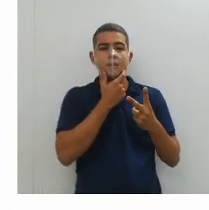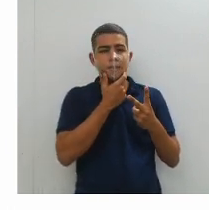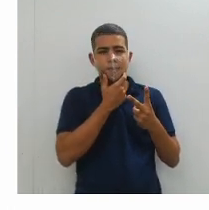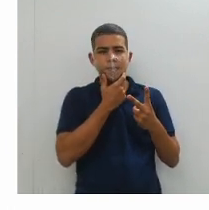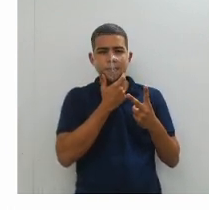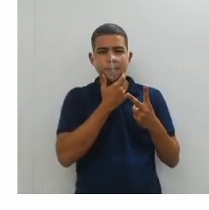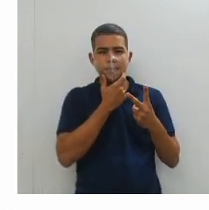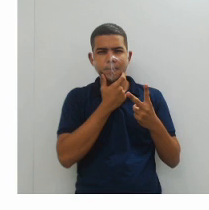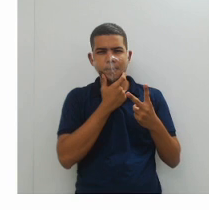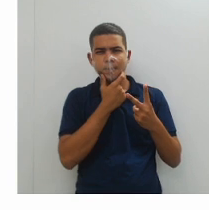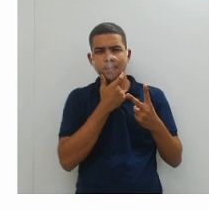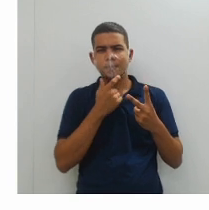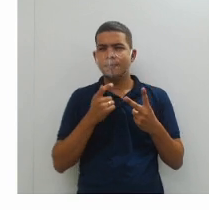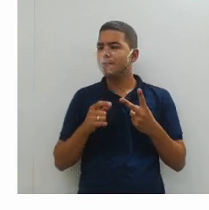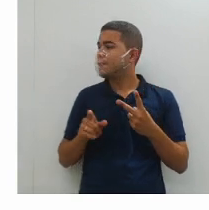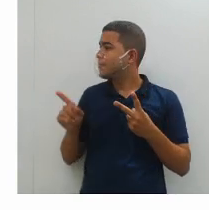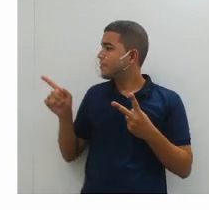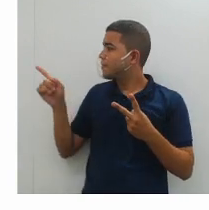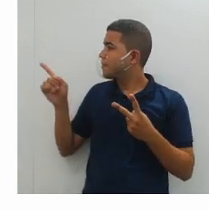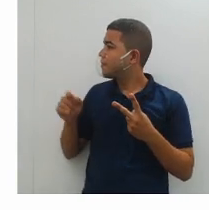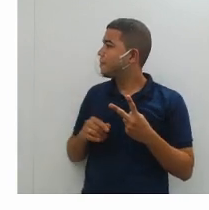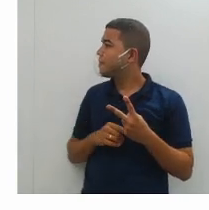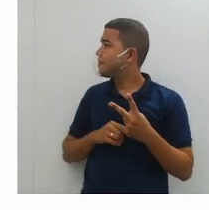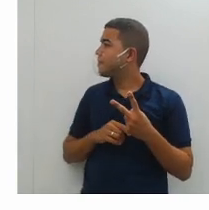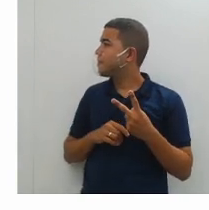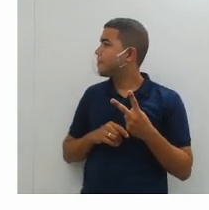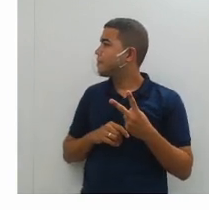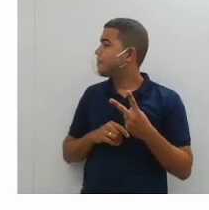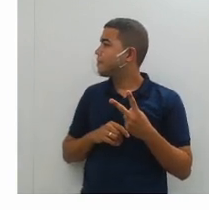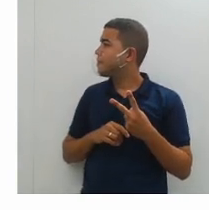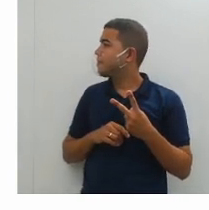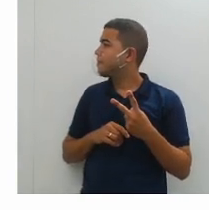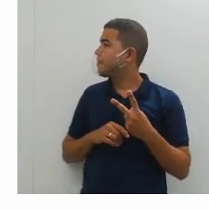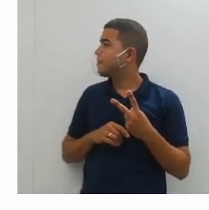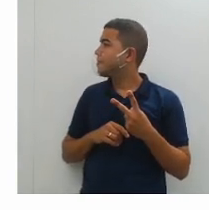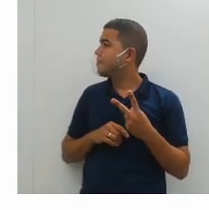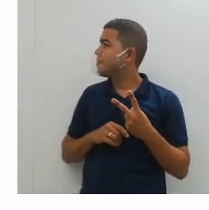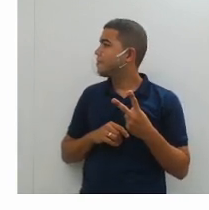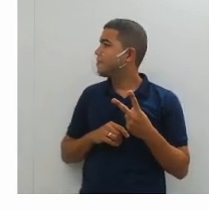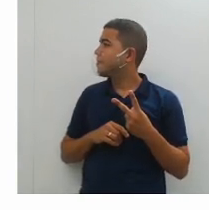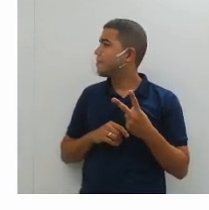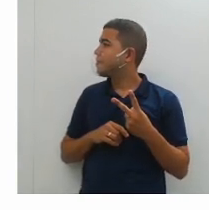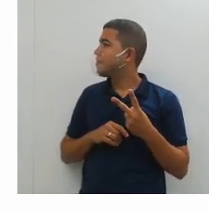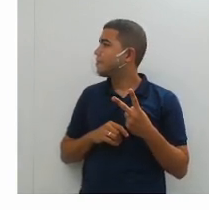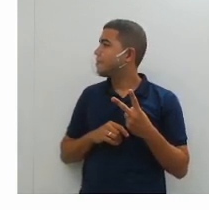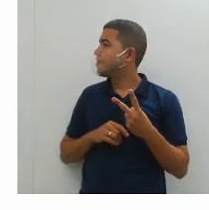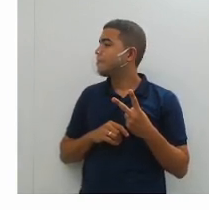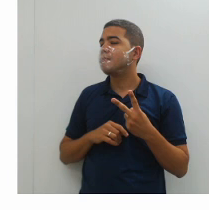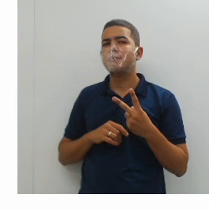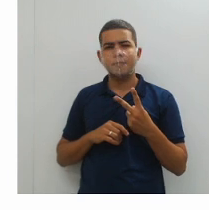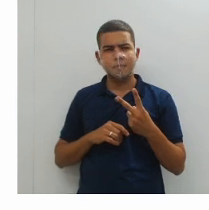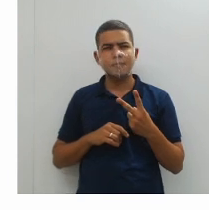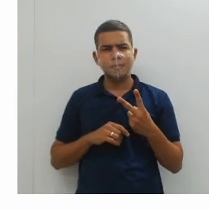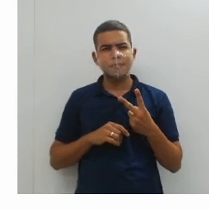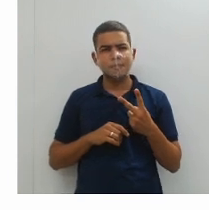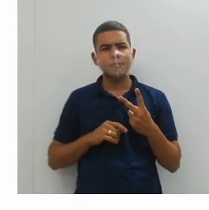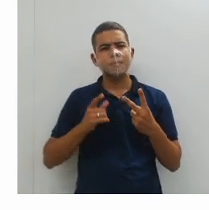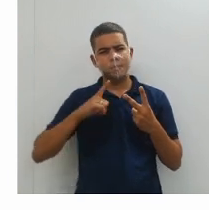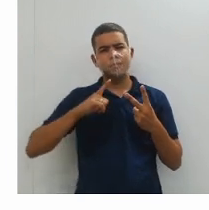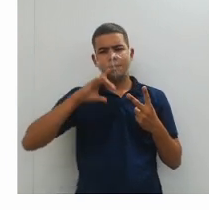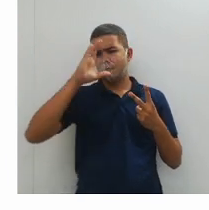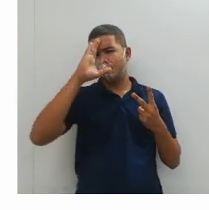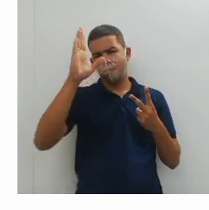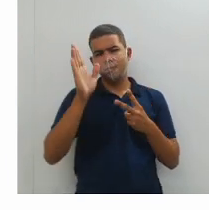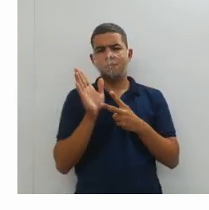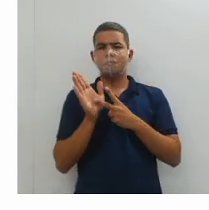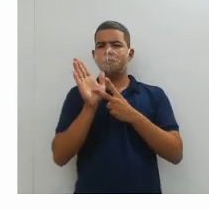a britânica, onde há Galileu, Isaac Newton, Edmund Burke, tá certo? Que se destacaram